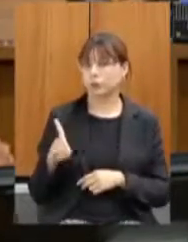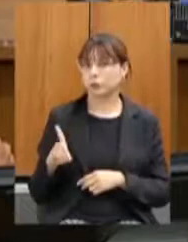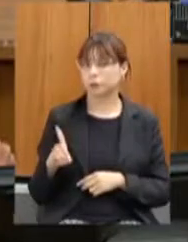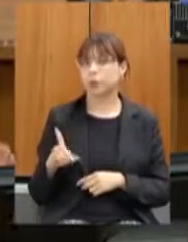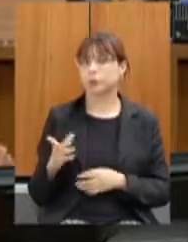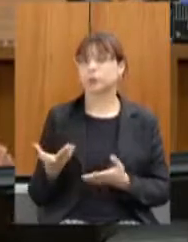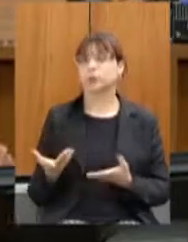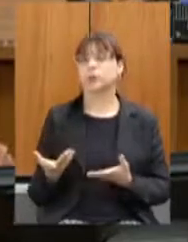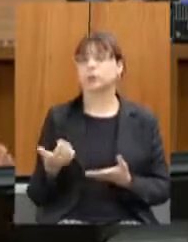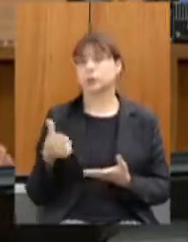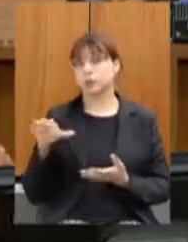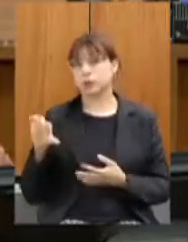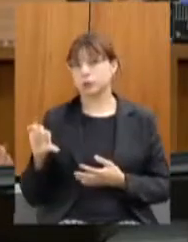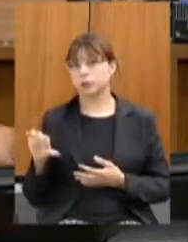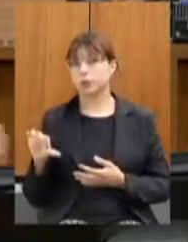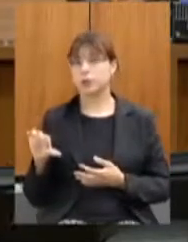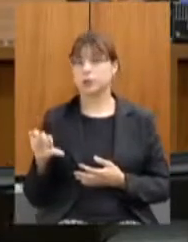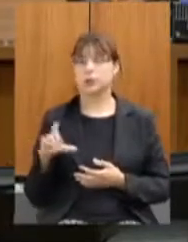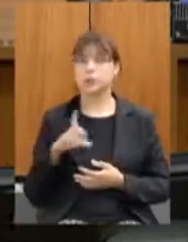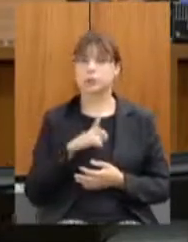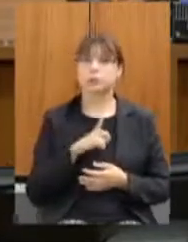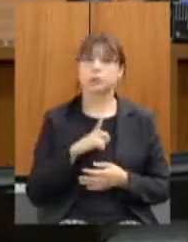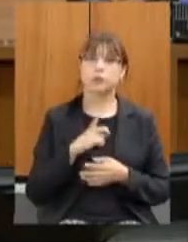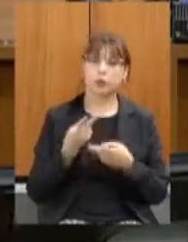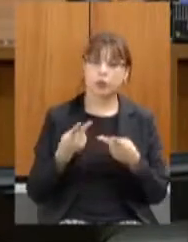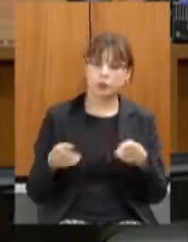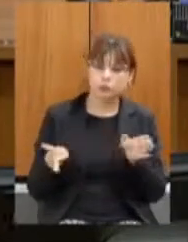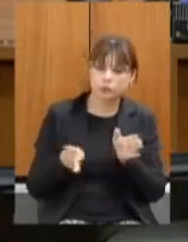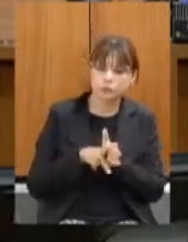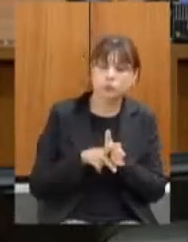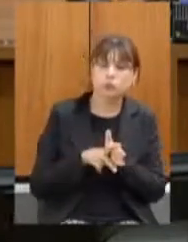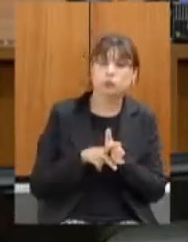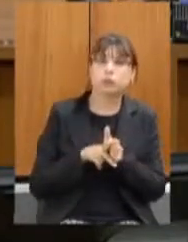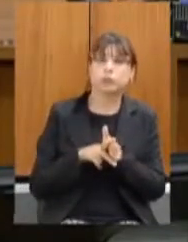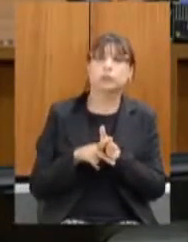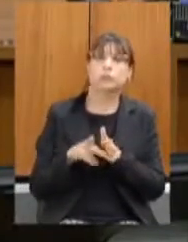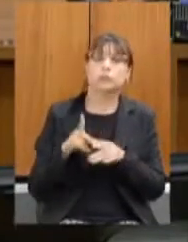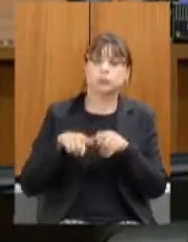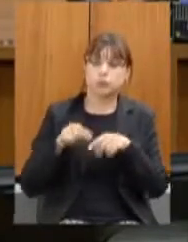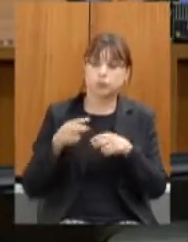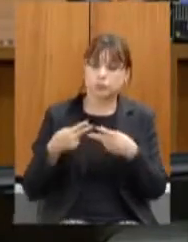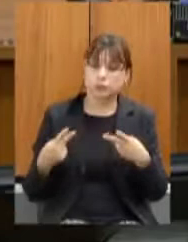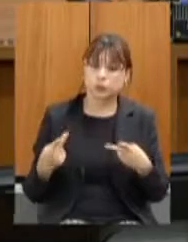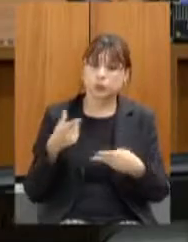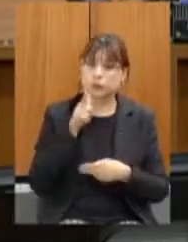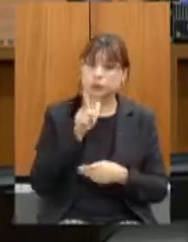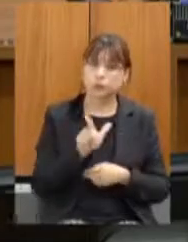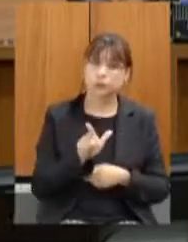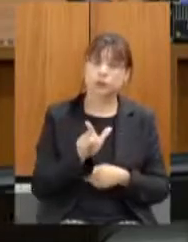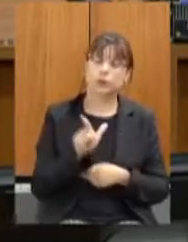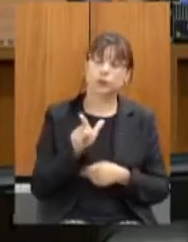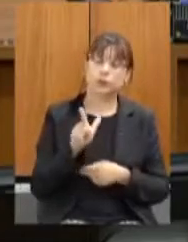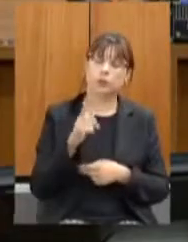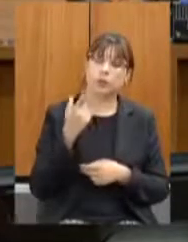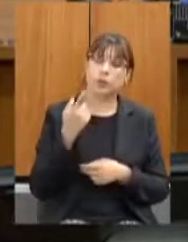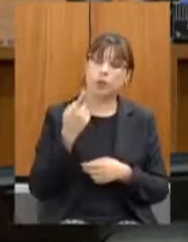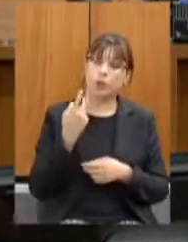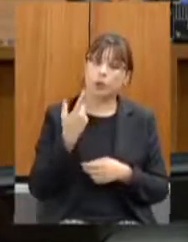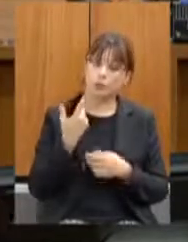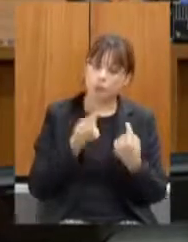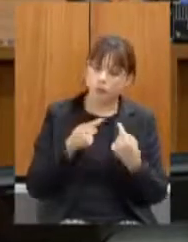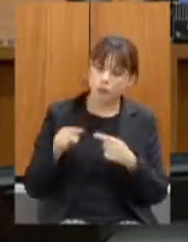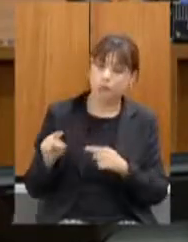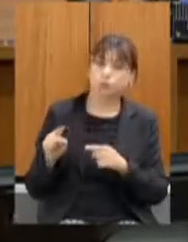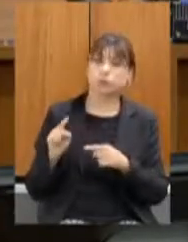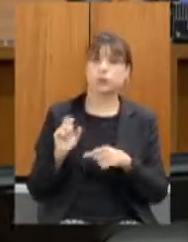a destinação dos bens equipamentos e insumos de saúde adquiridos para o enfrentamento da pandemia